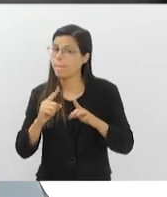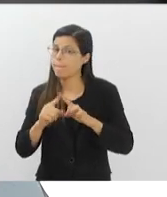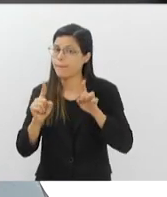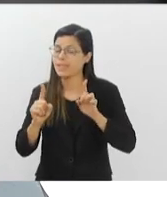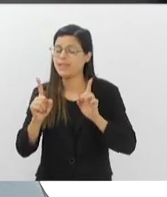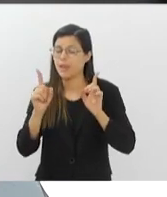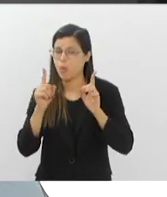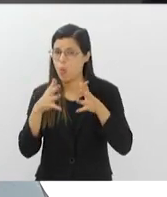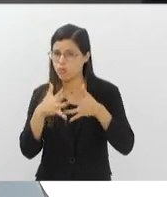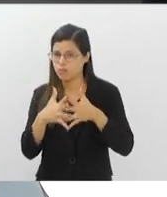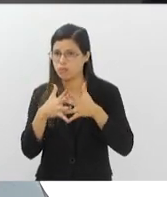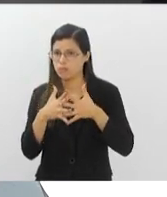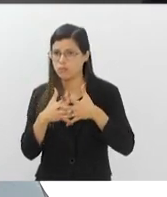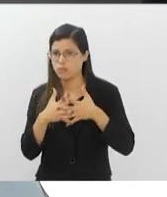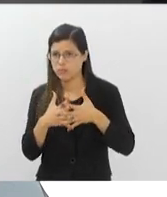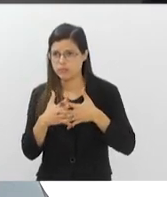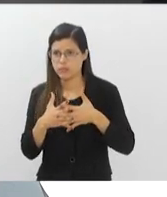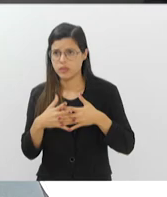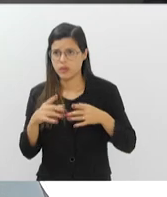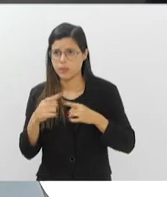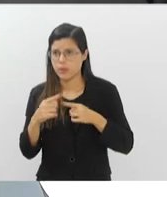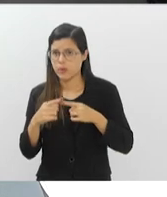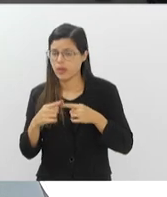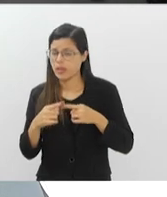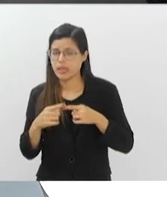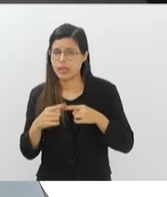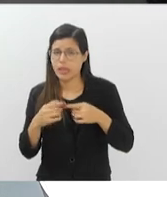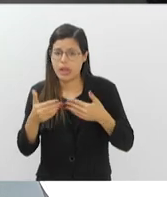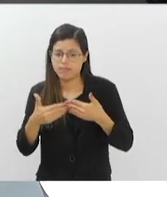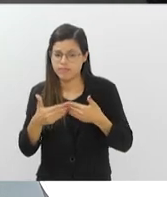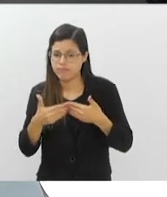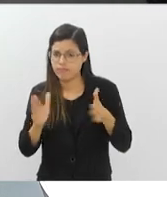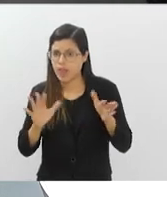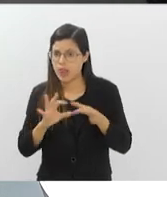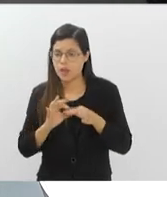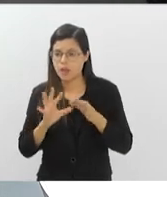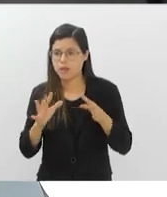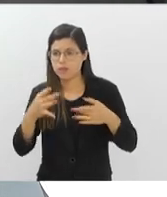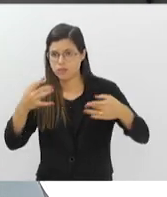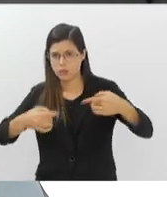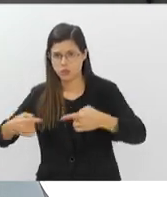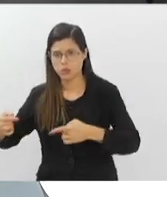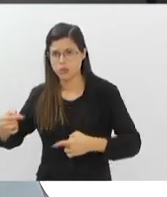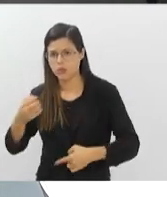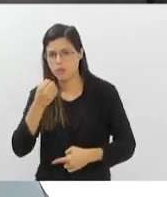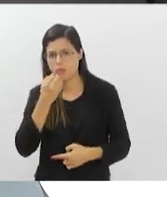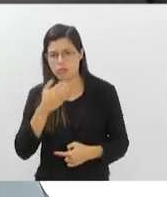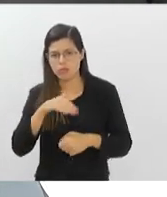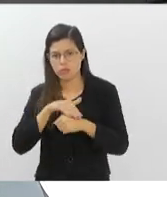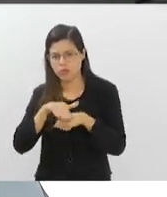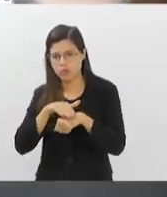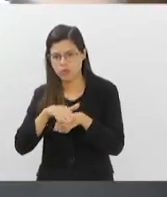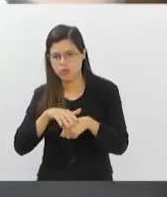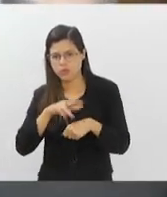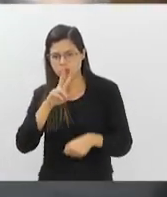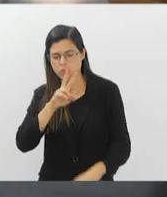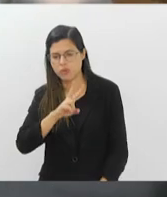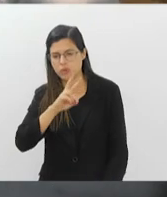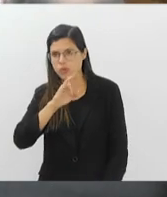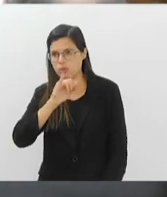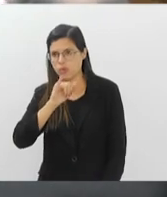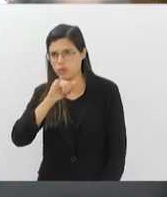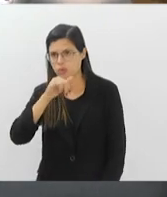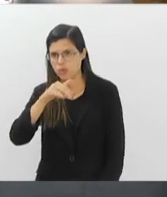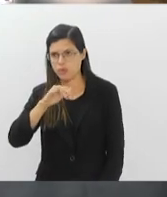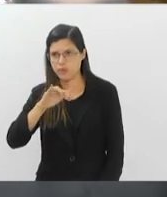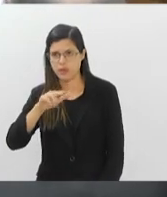abordagem difícil, porque é muito aberta. É só isso. A discussão é boa, eu estava aqui conversando com o deputado Cozzolino, assim, é